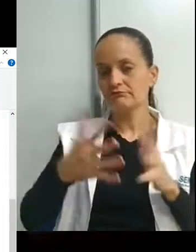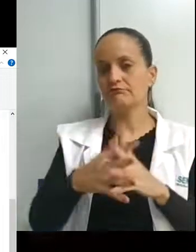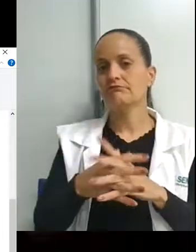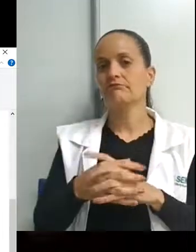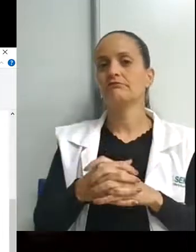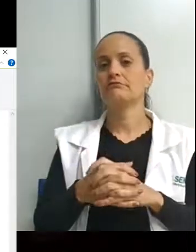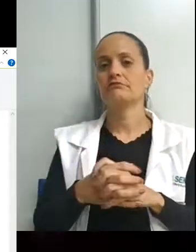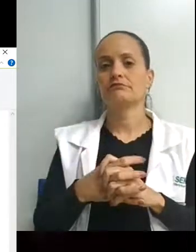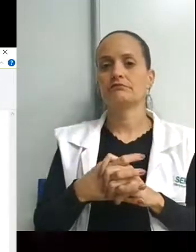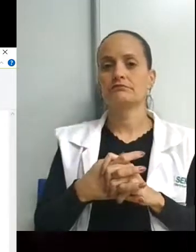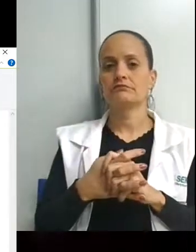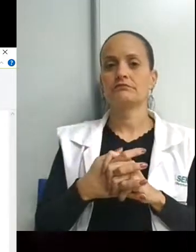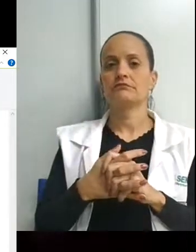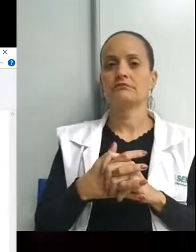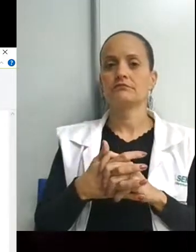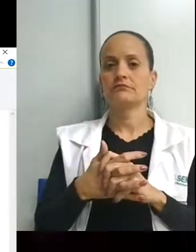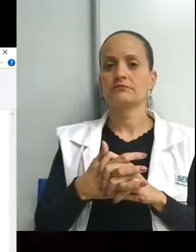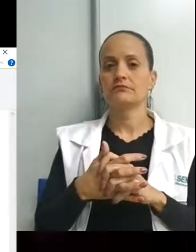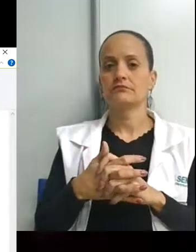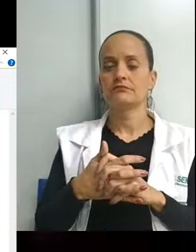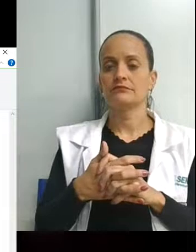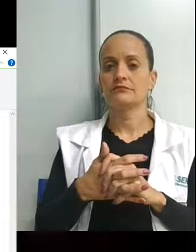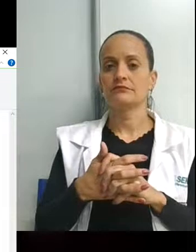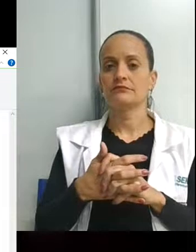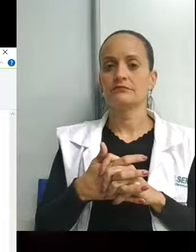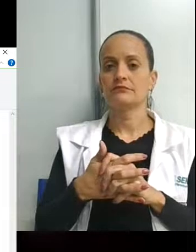Vou colocar aqui na frente rede,